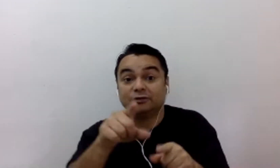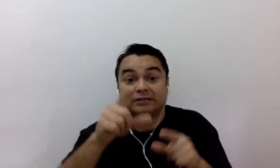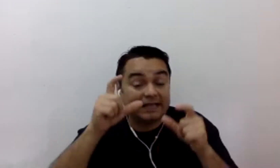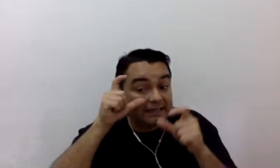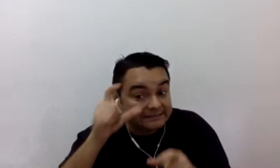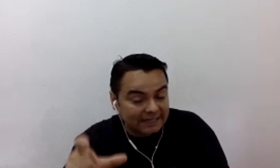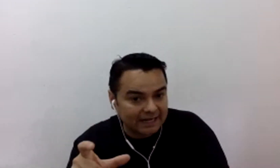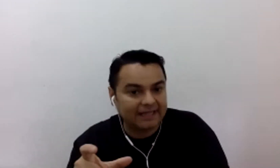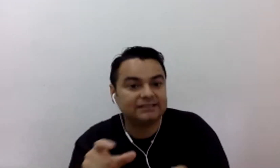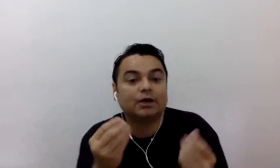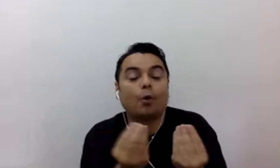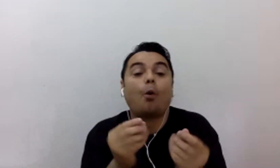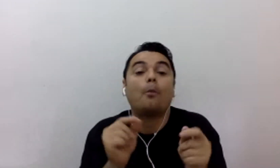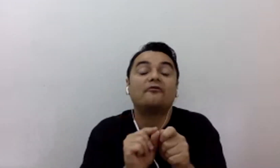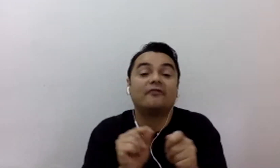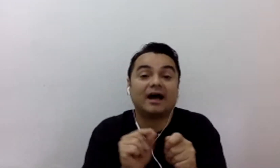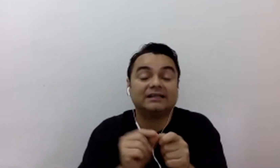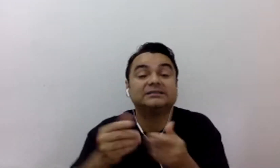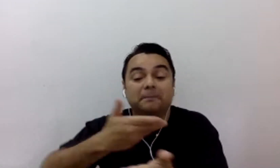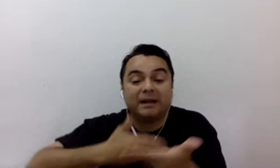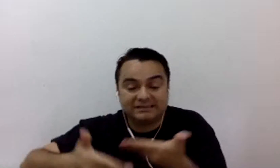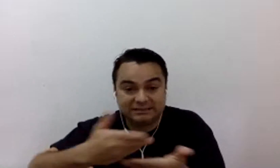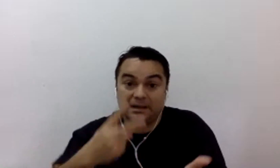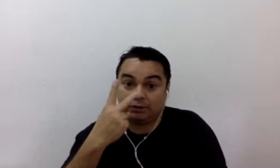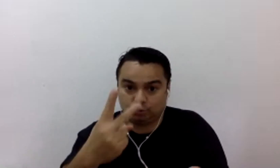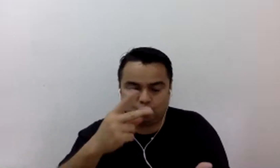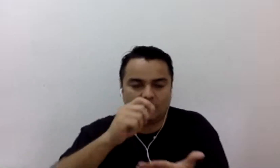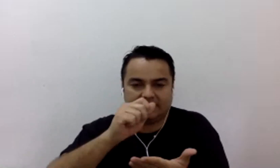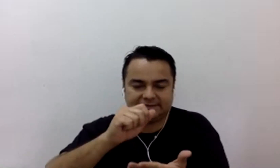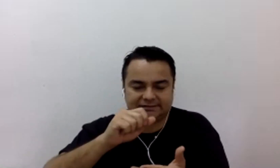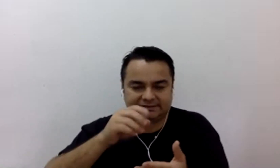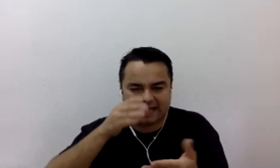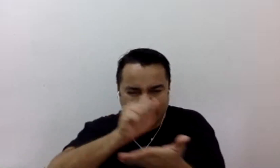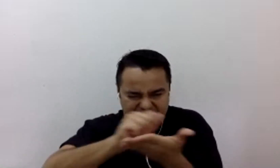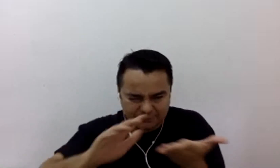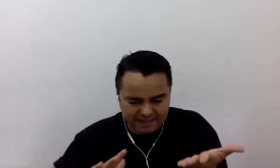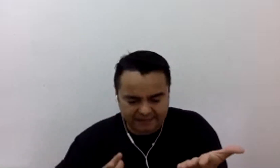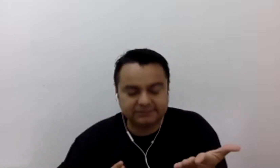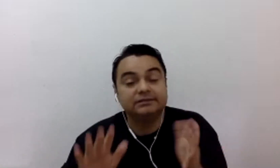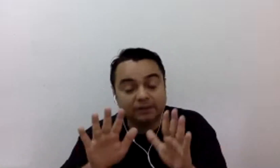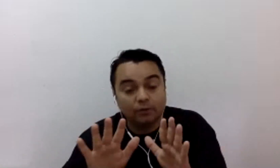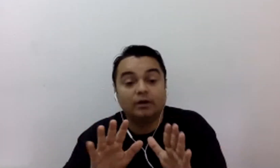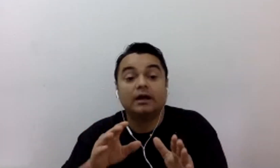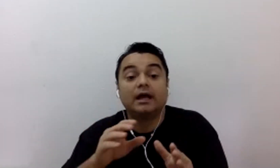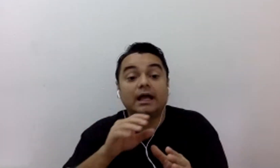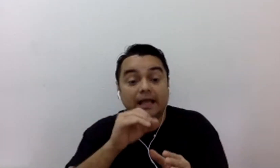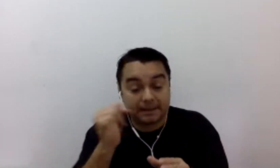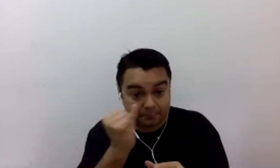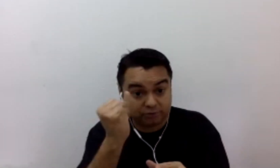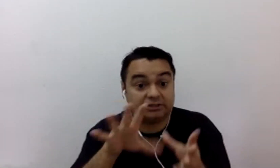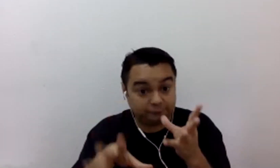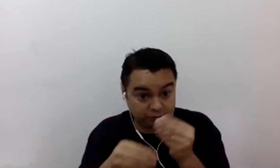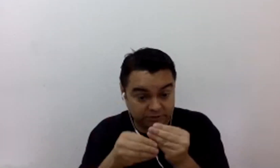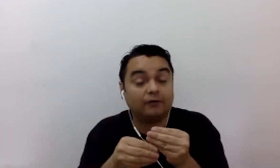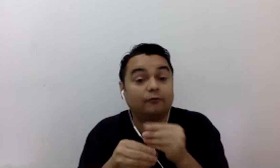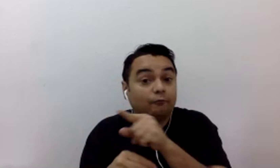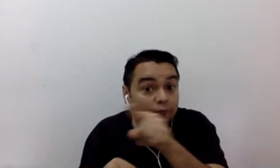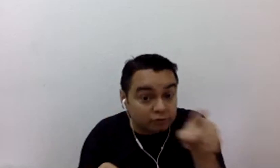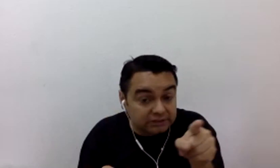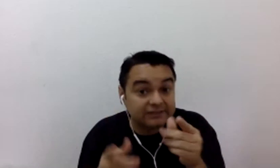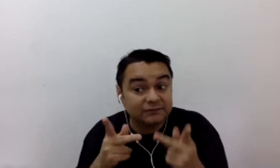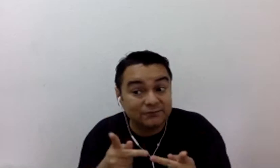que vocês fazem para participar dessas duas atividades. Vale reforçar que o critério para vocês fazerem